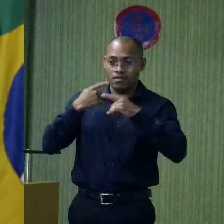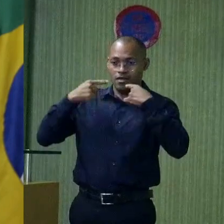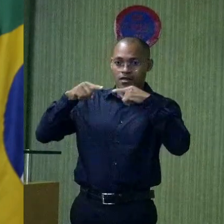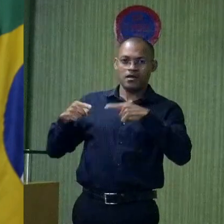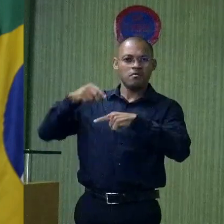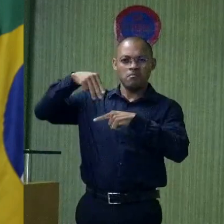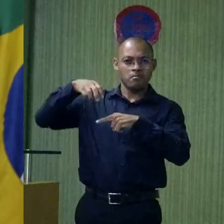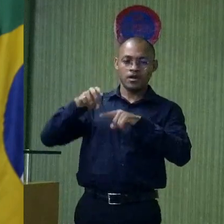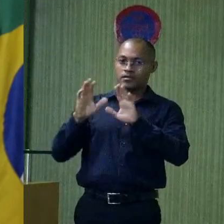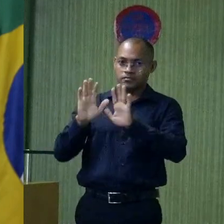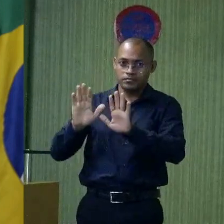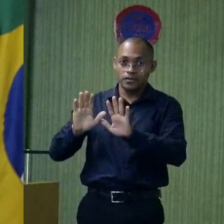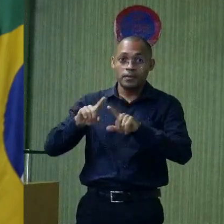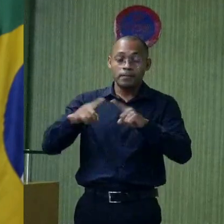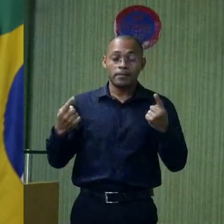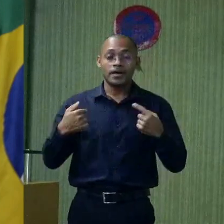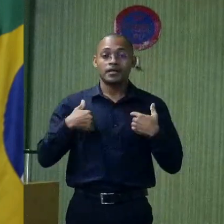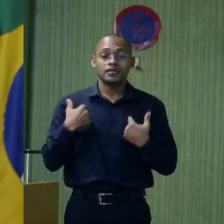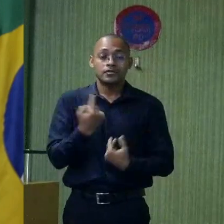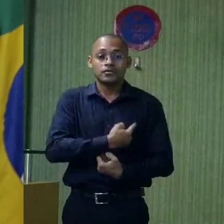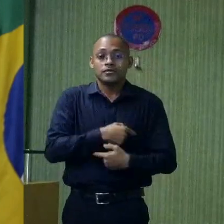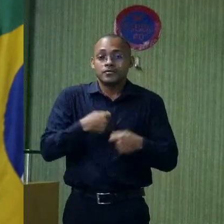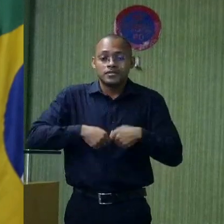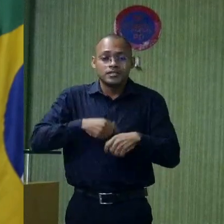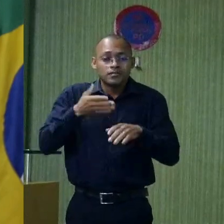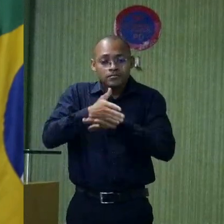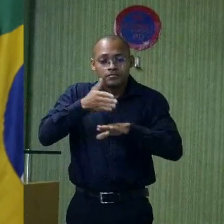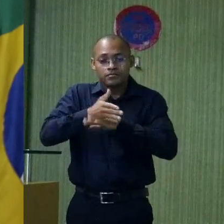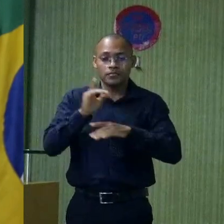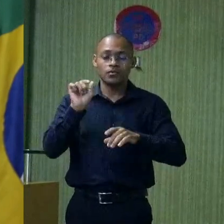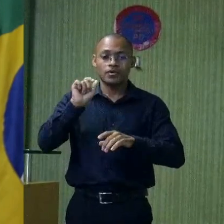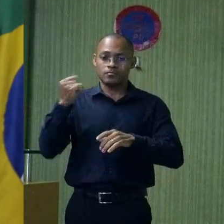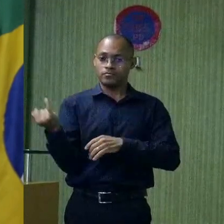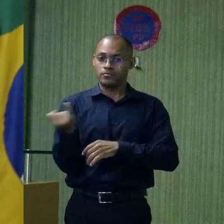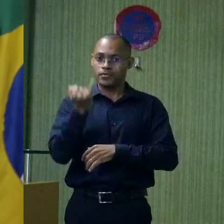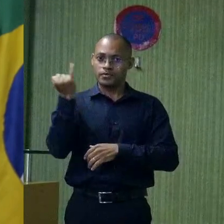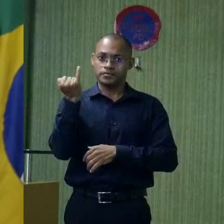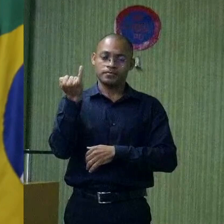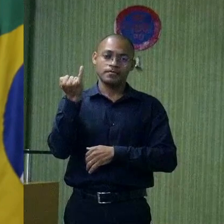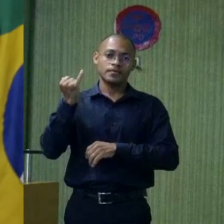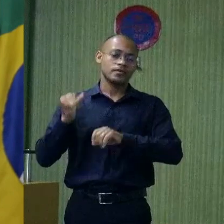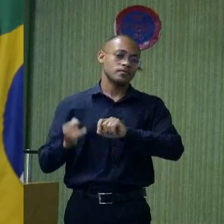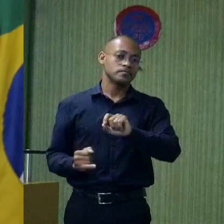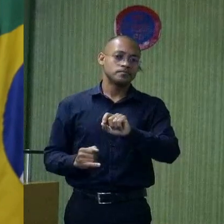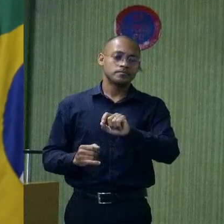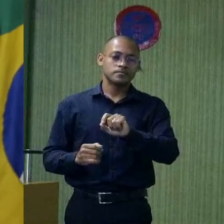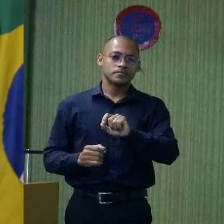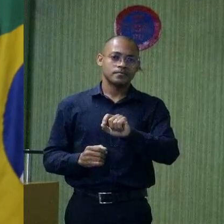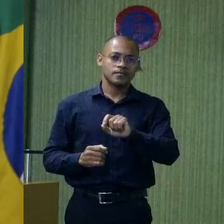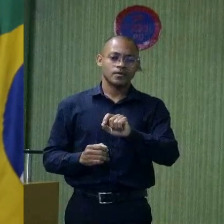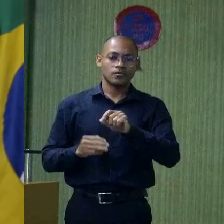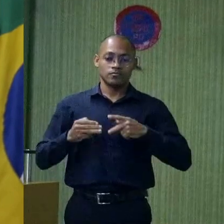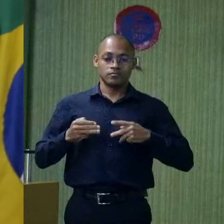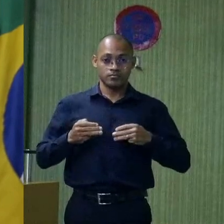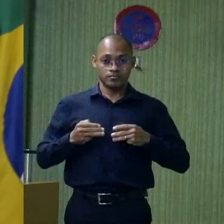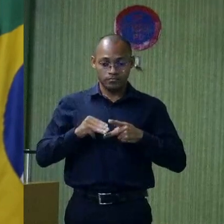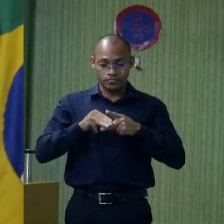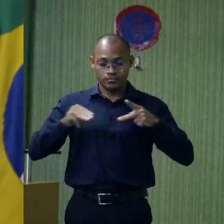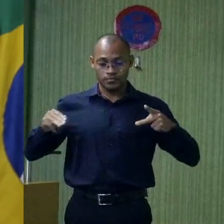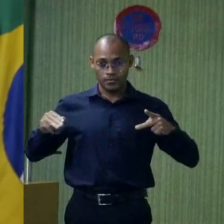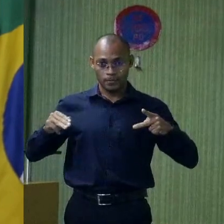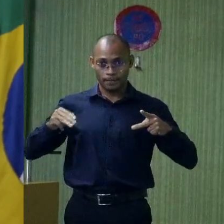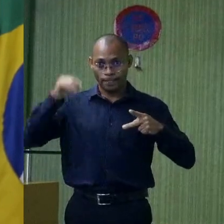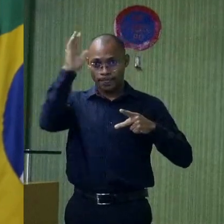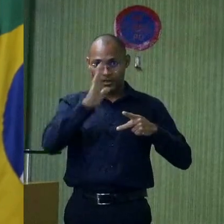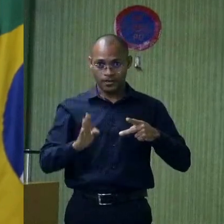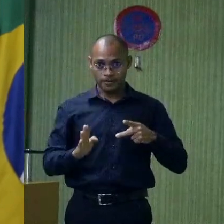a gente pra gente ter essa essa essa participação seria muito importante que o o eh o Ministério Público brasileiro através da sua